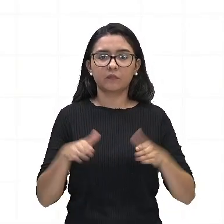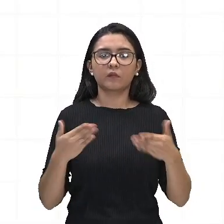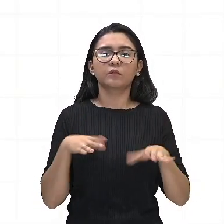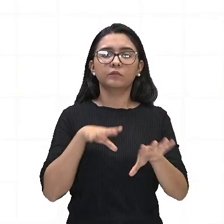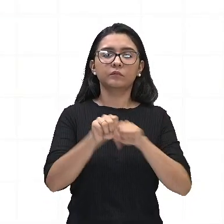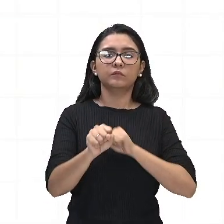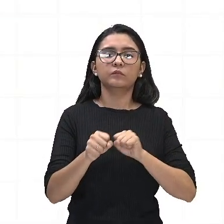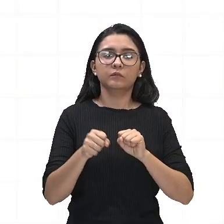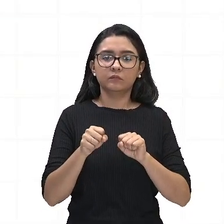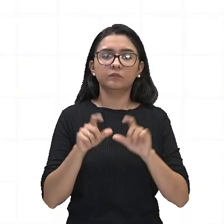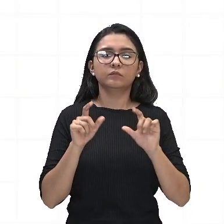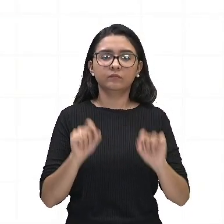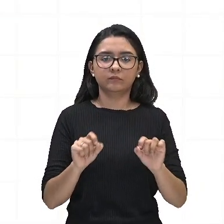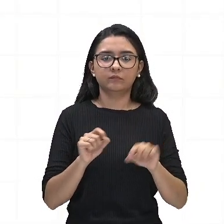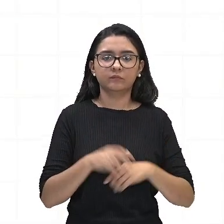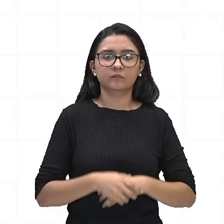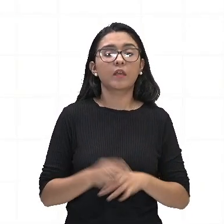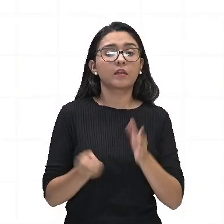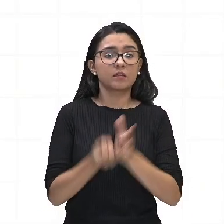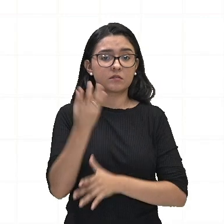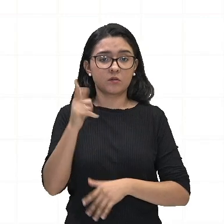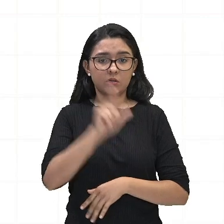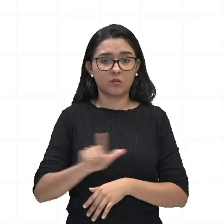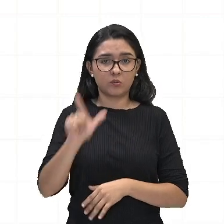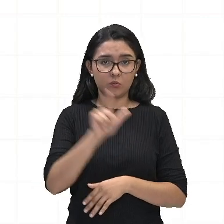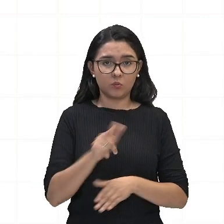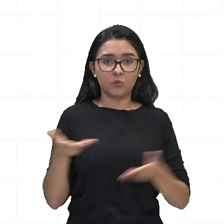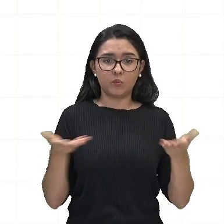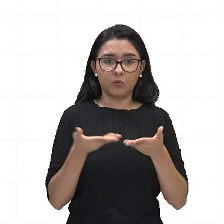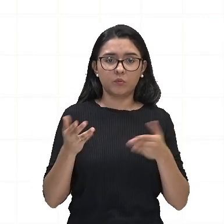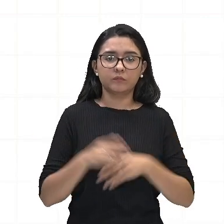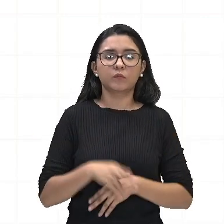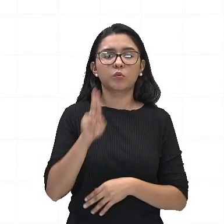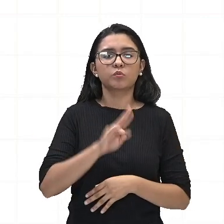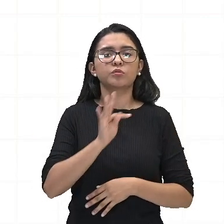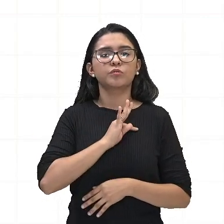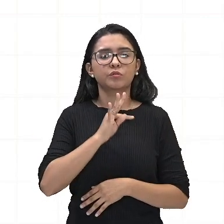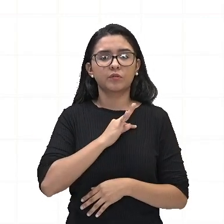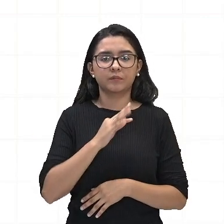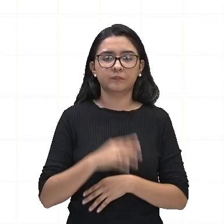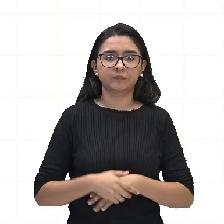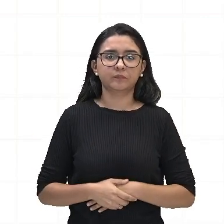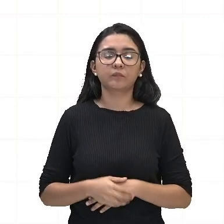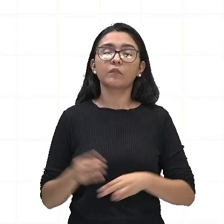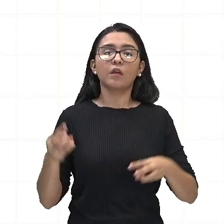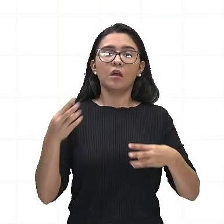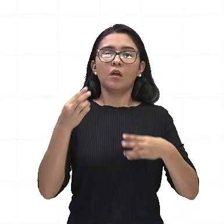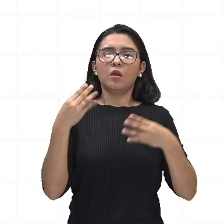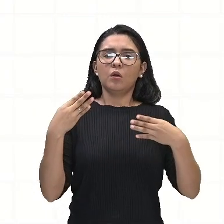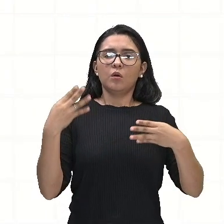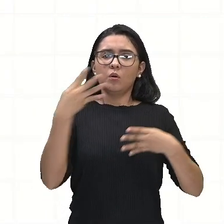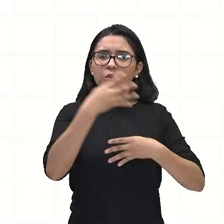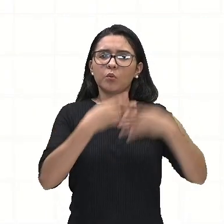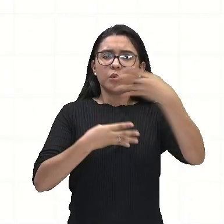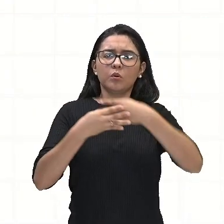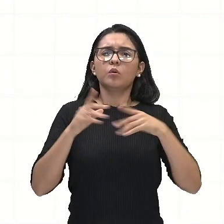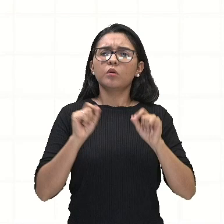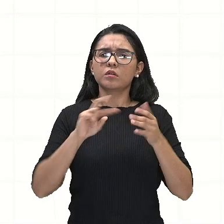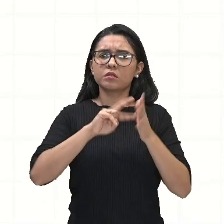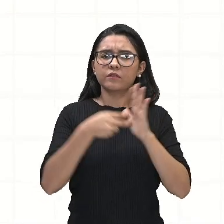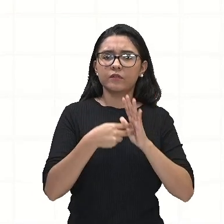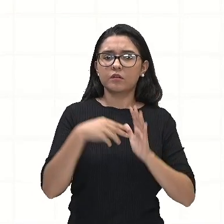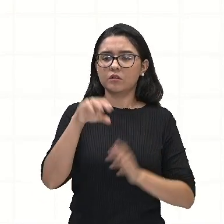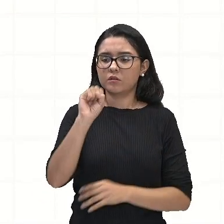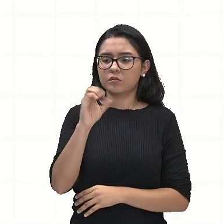Formação da literatura moderna. Uso de técnicas como soneto. Professor, o que é soneto? É um estilo